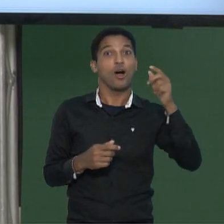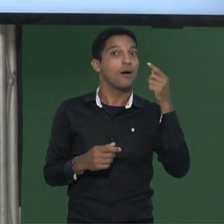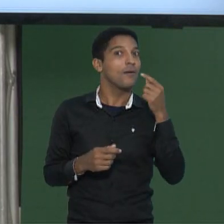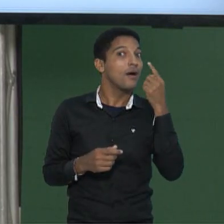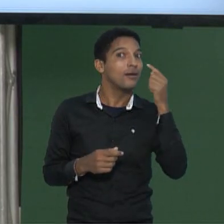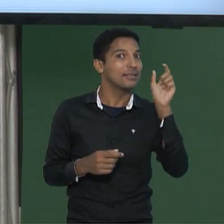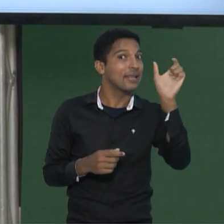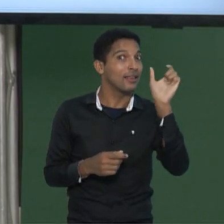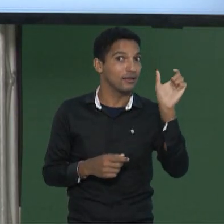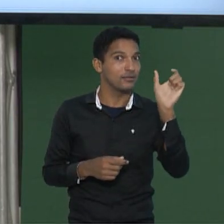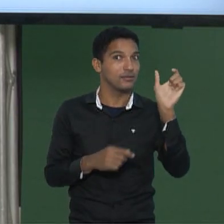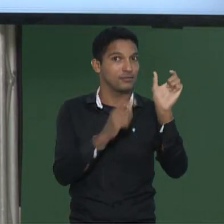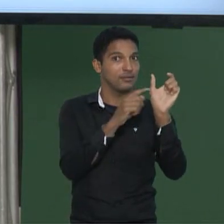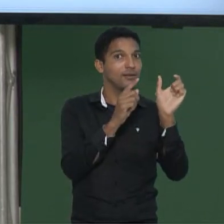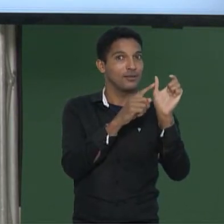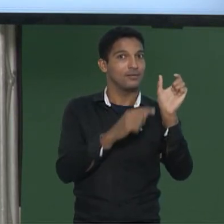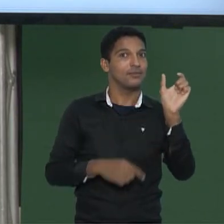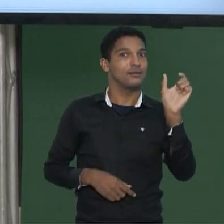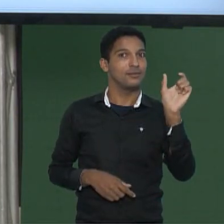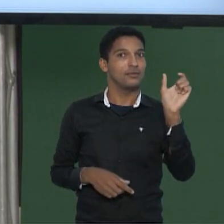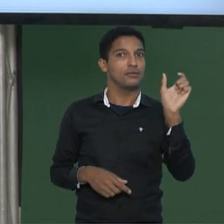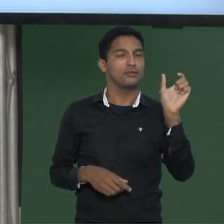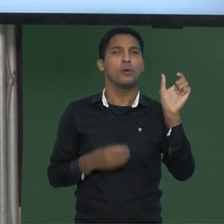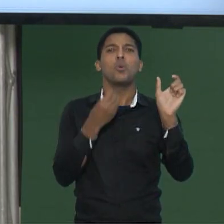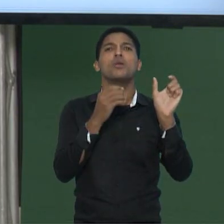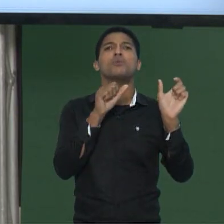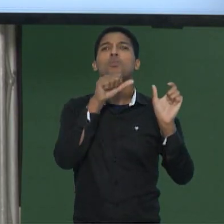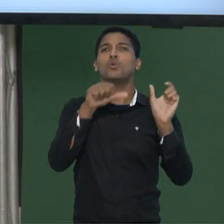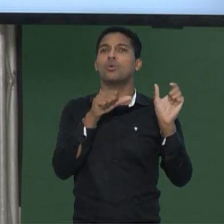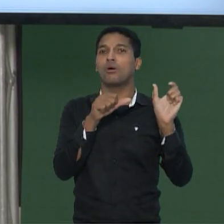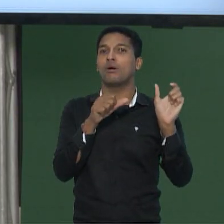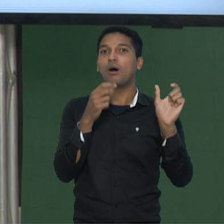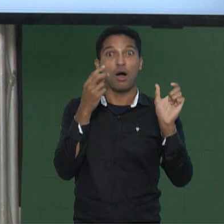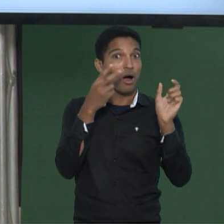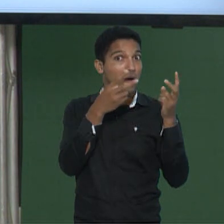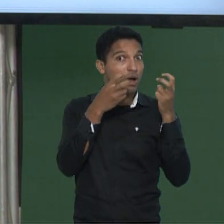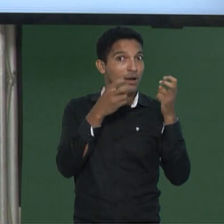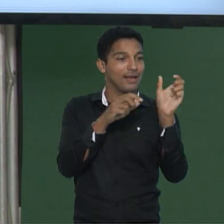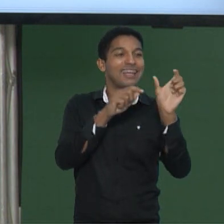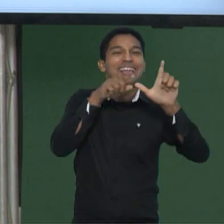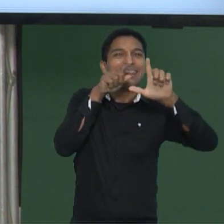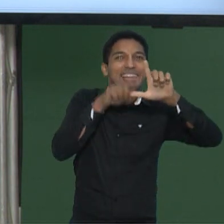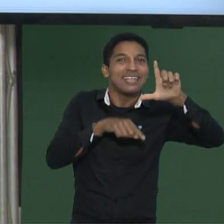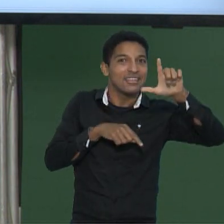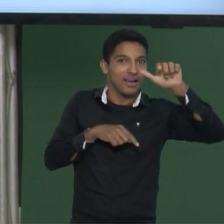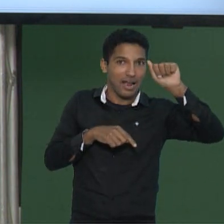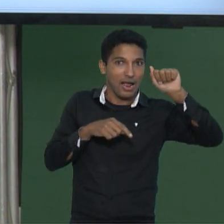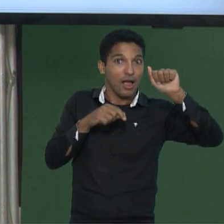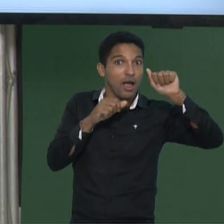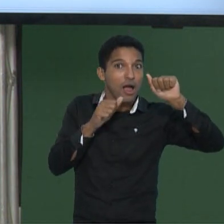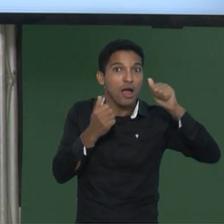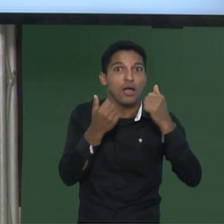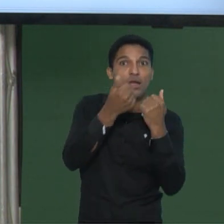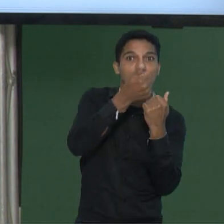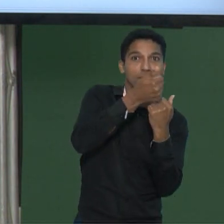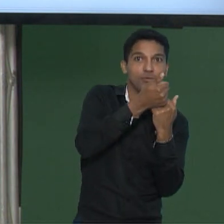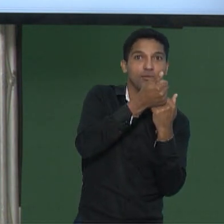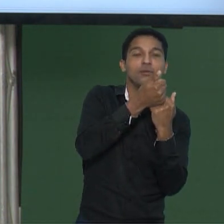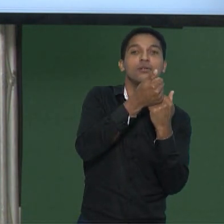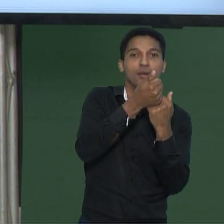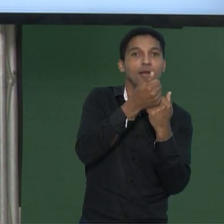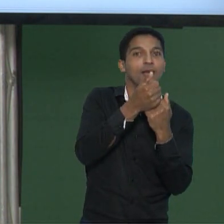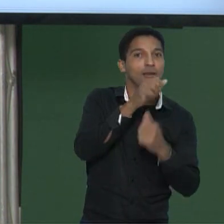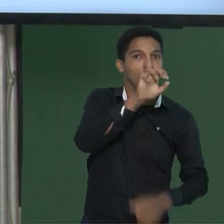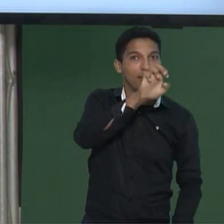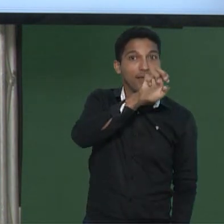dessa palavra man. O que mudou? Atenção, a letrinha A trocou para a letrinha